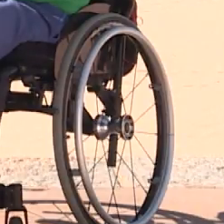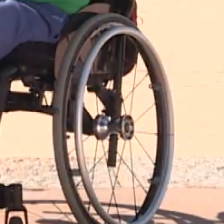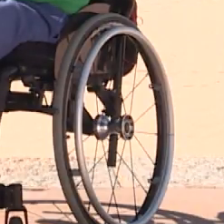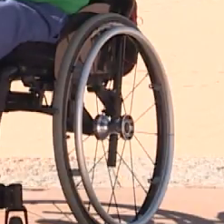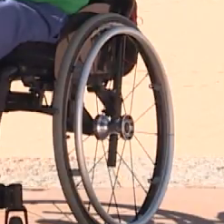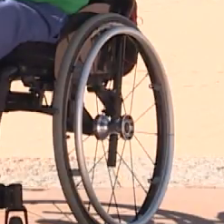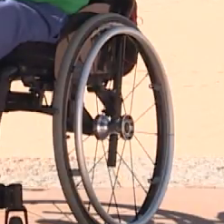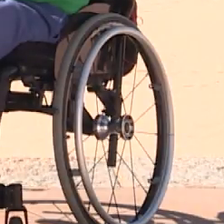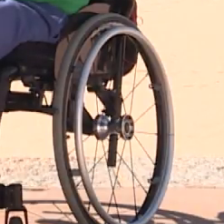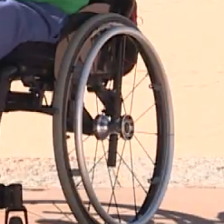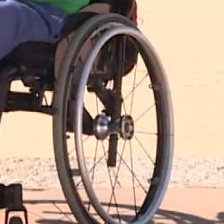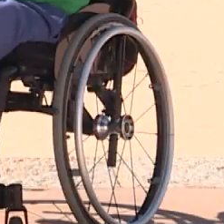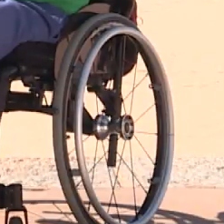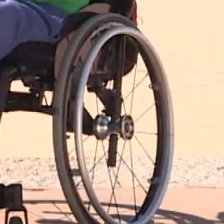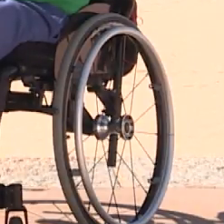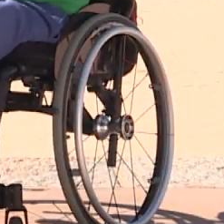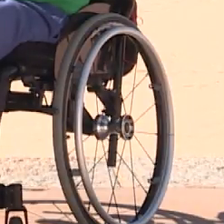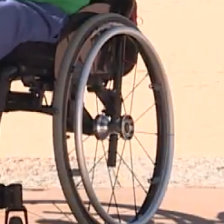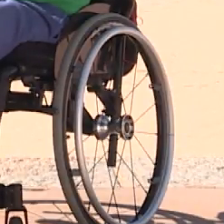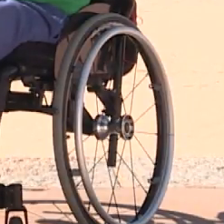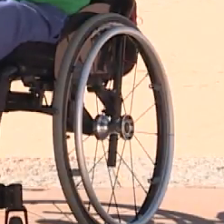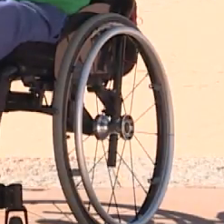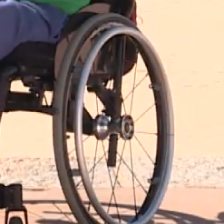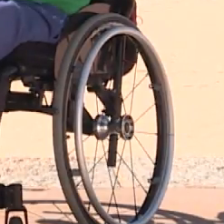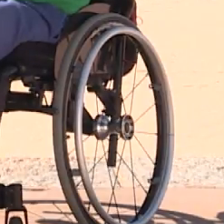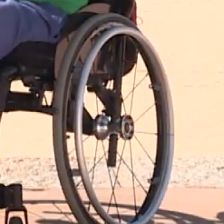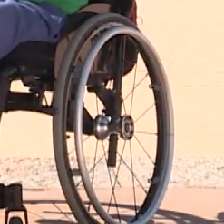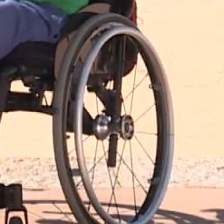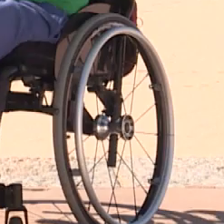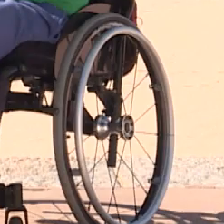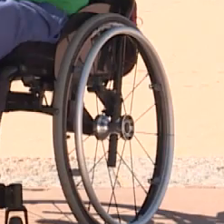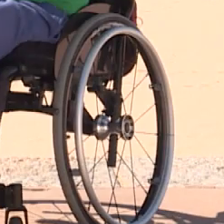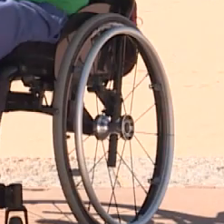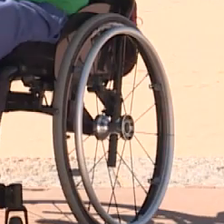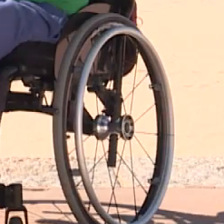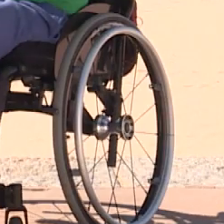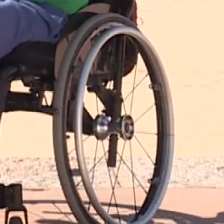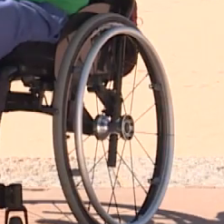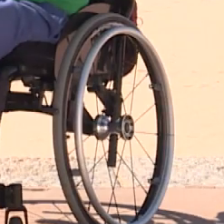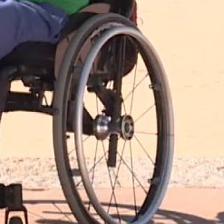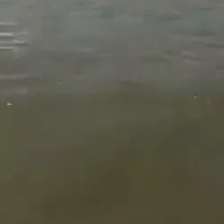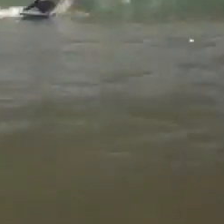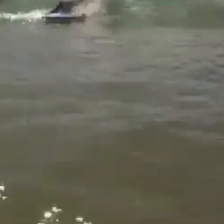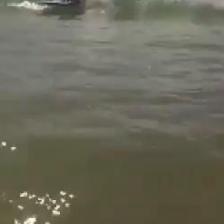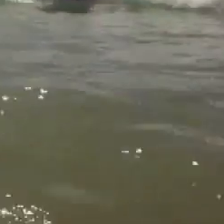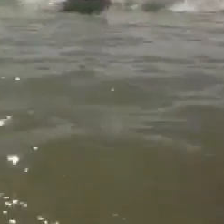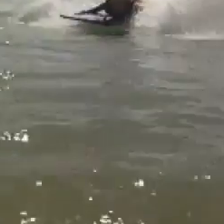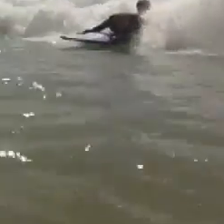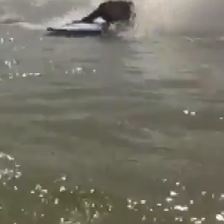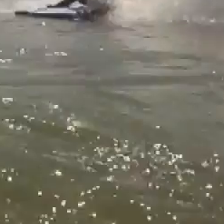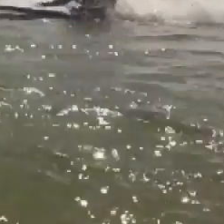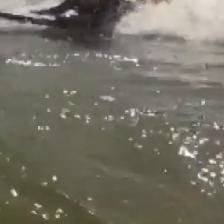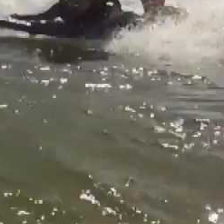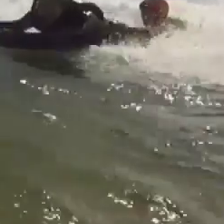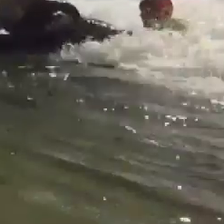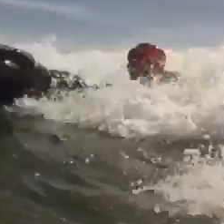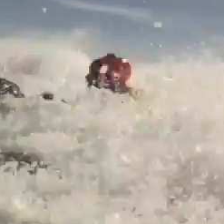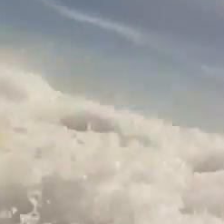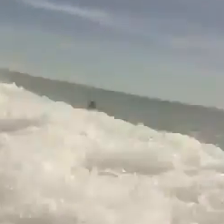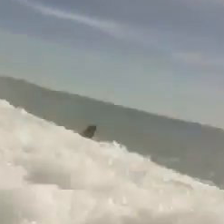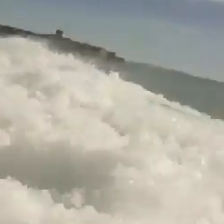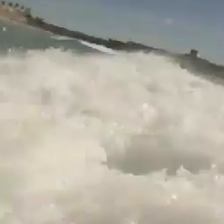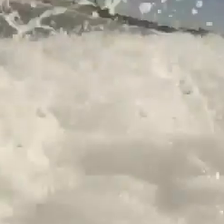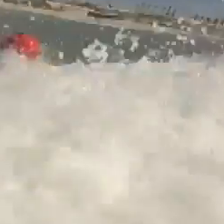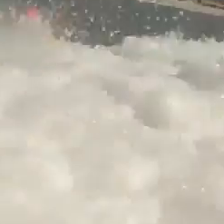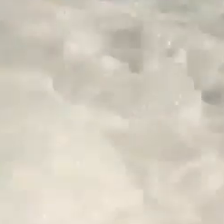para contar. E eu posso já dar graças já ter mudado a vida de muita gente. Isso é ótimo para mim. Zé pega uma onda com o